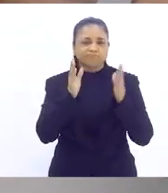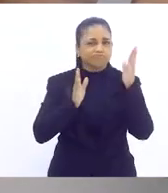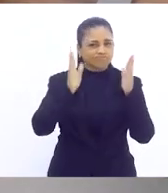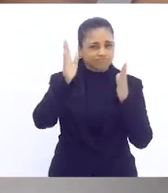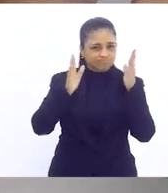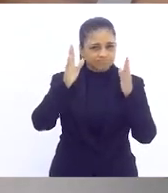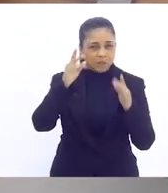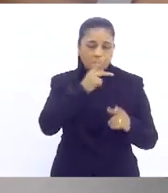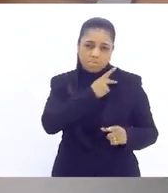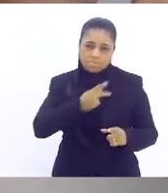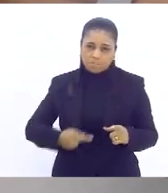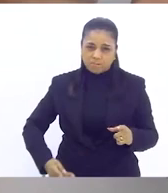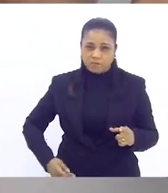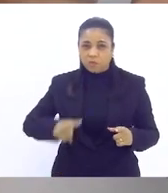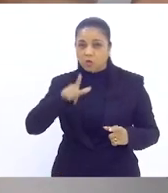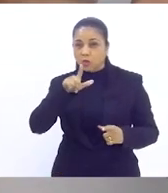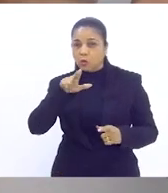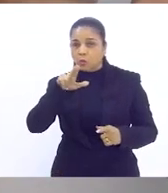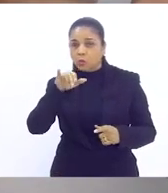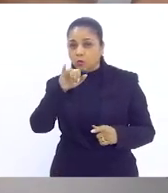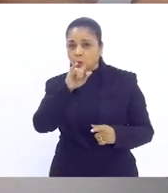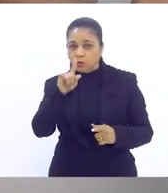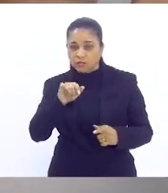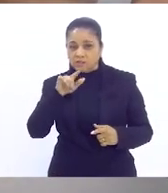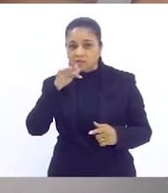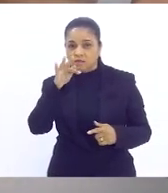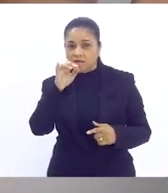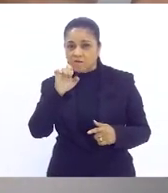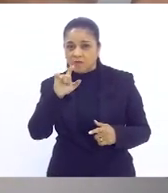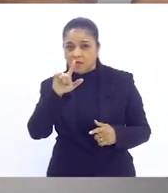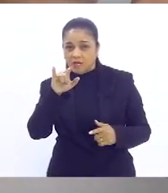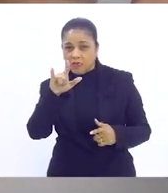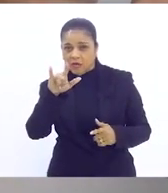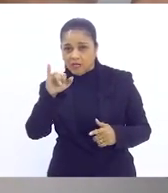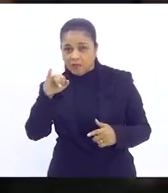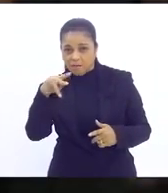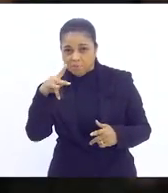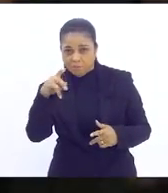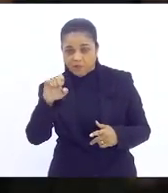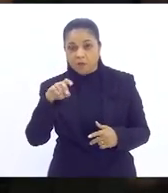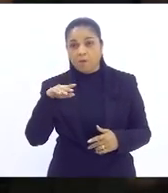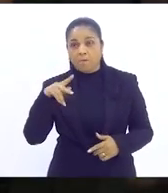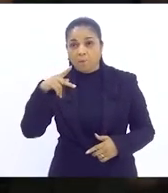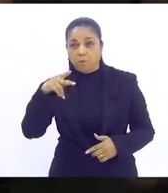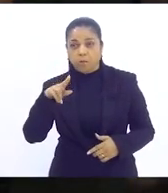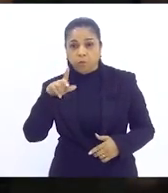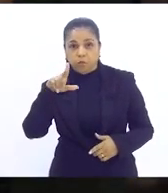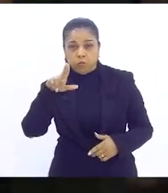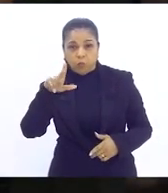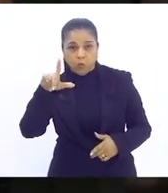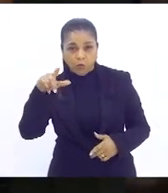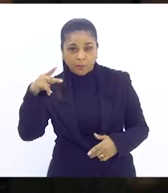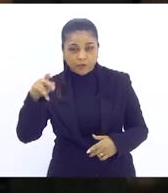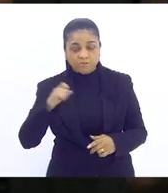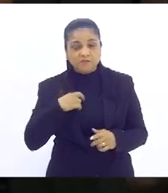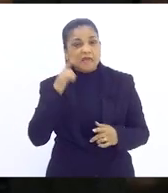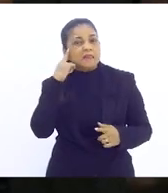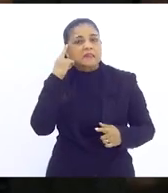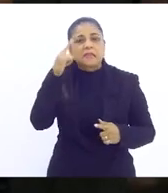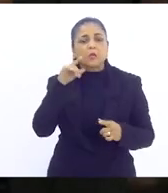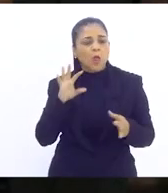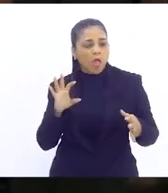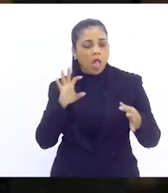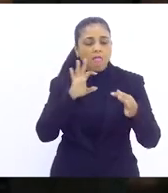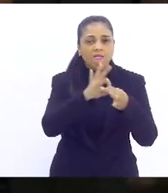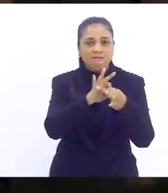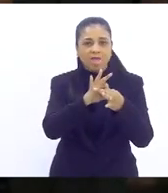presidência do Luiz Felipe Puppy e que a gente conseguiu e a ideia era congregar todos